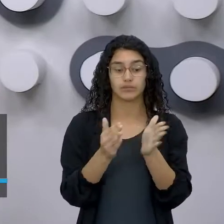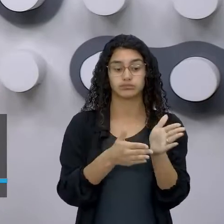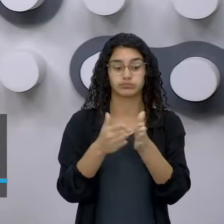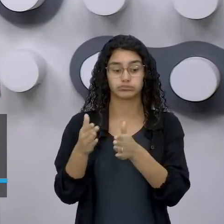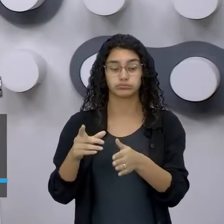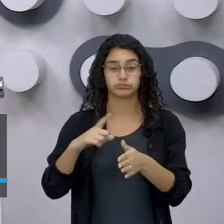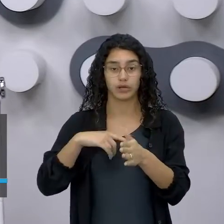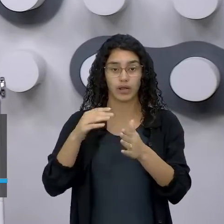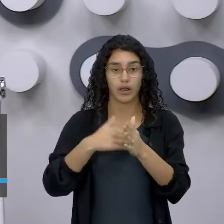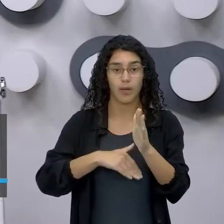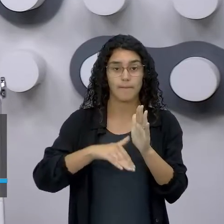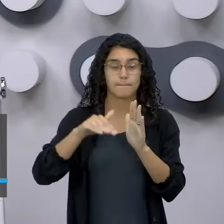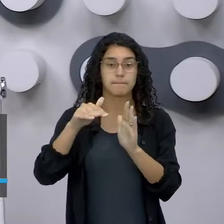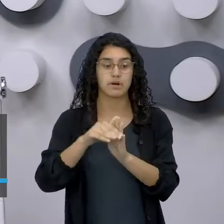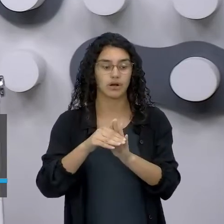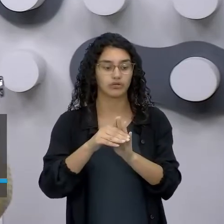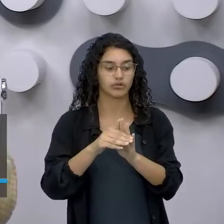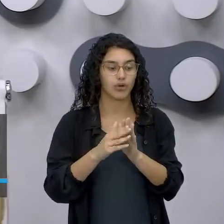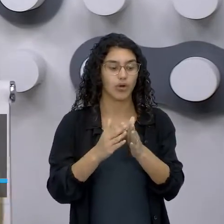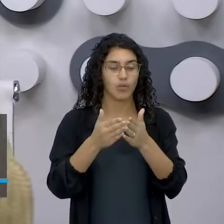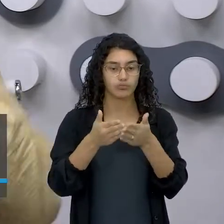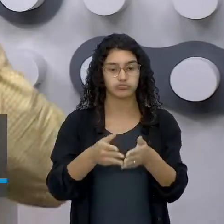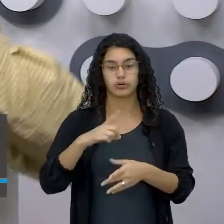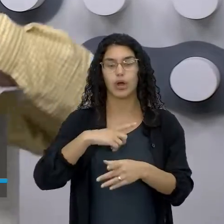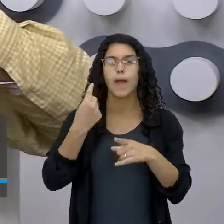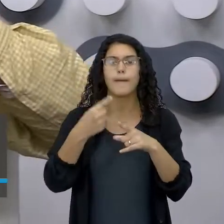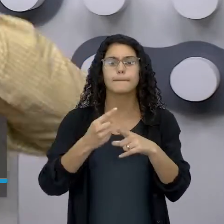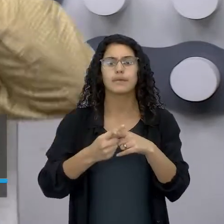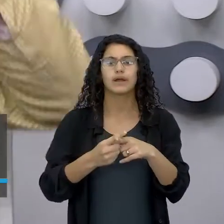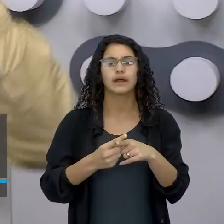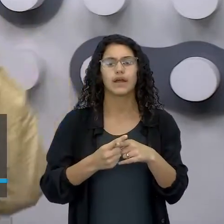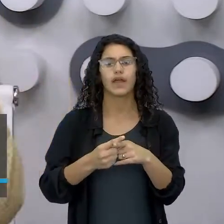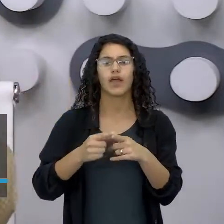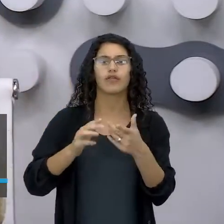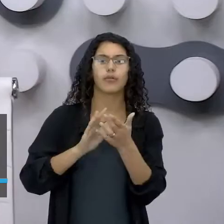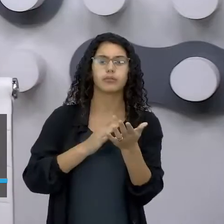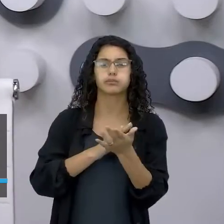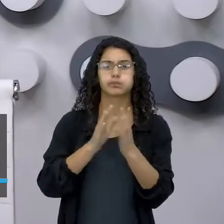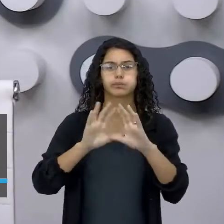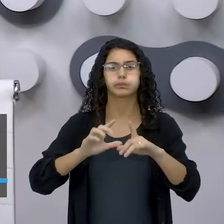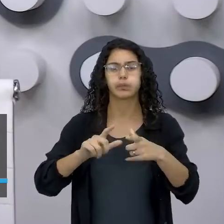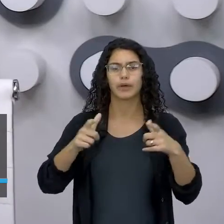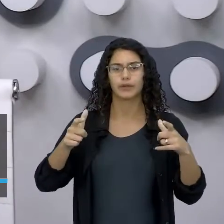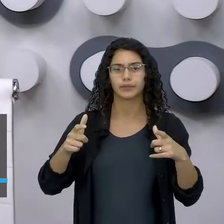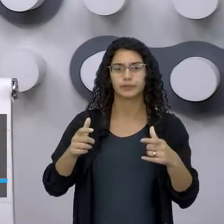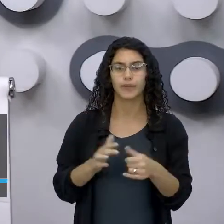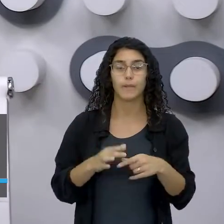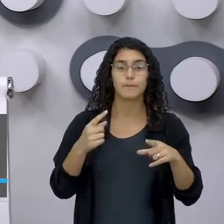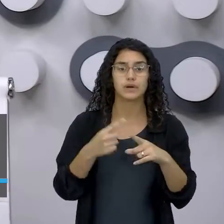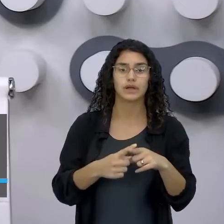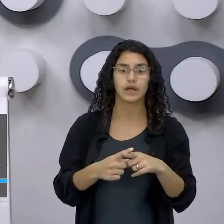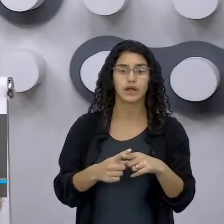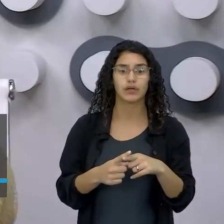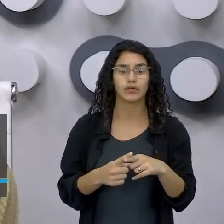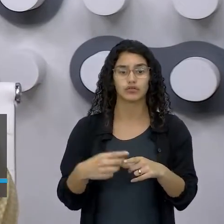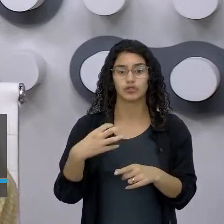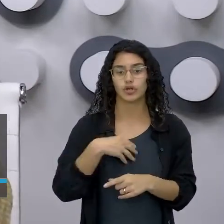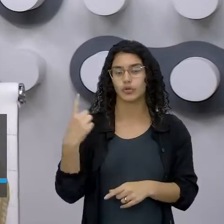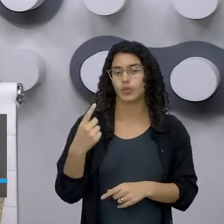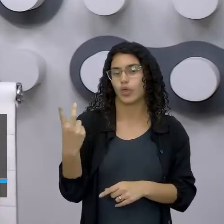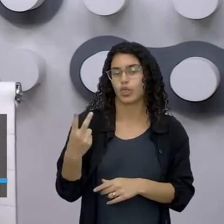das grandes navegações. E por que ele foi infinitamente maior? Porque ele não ficou restrito a um ou